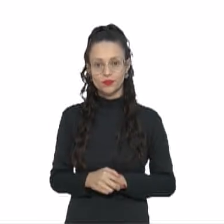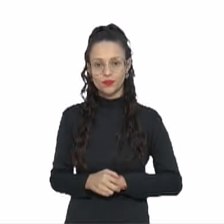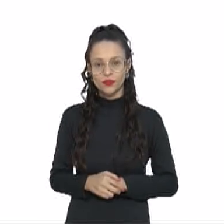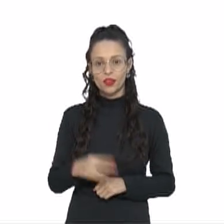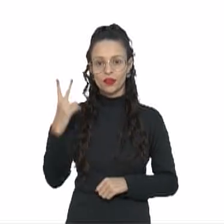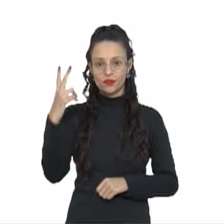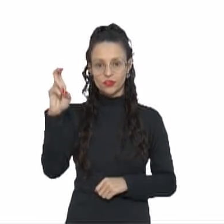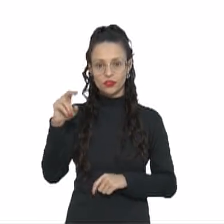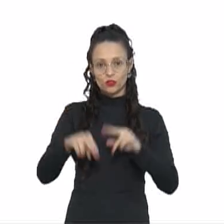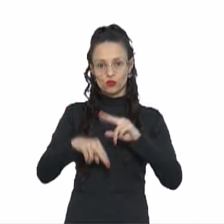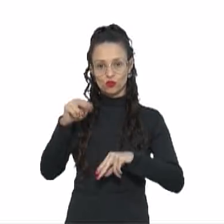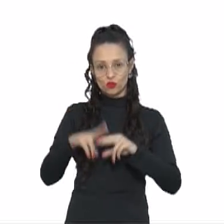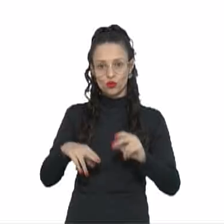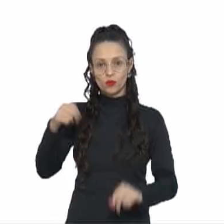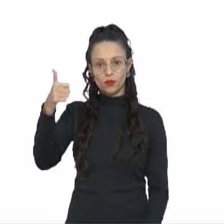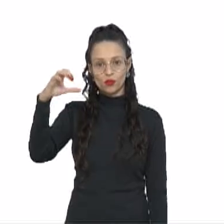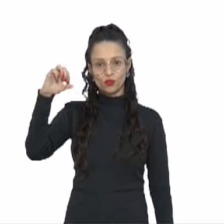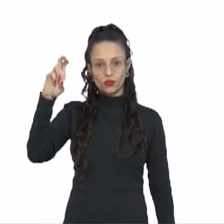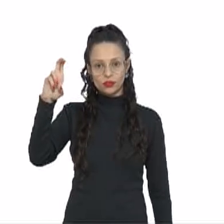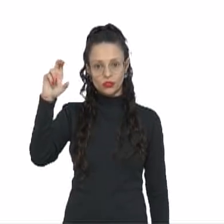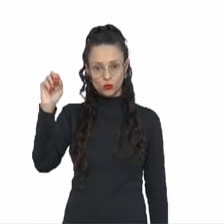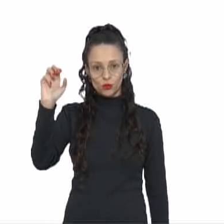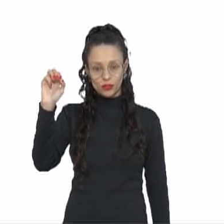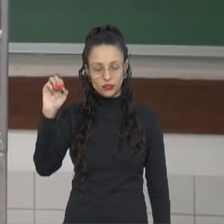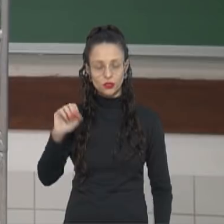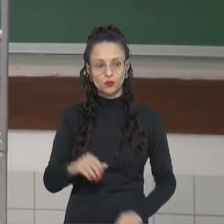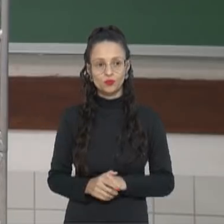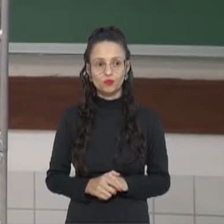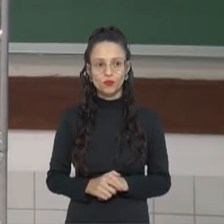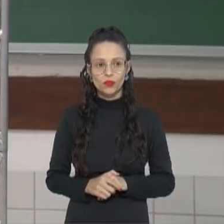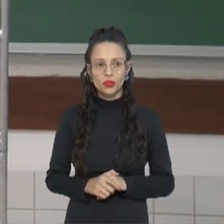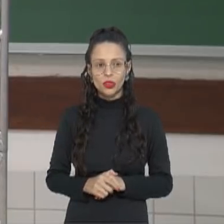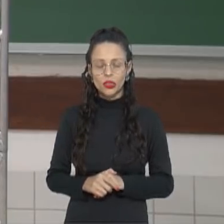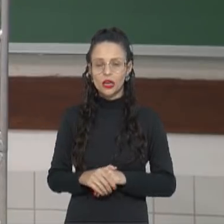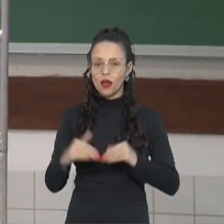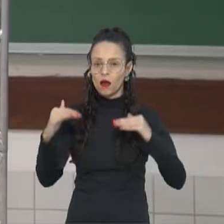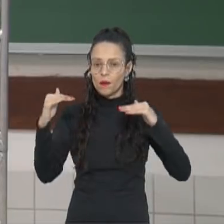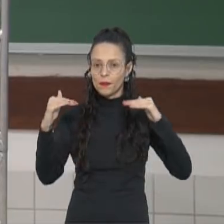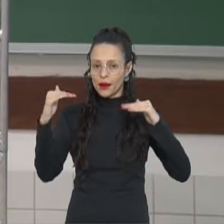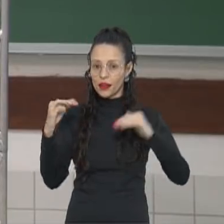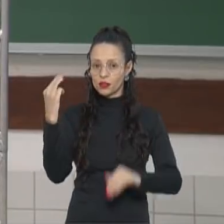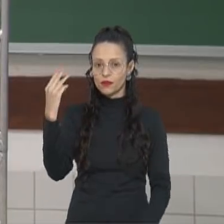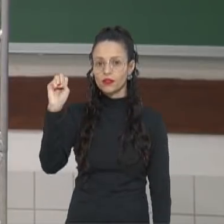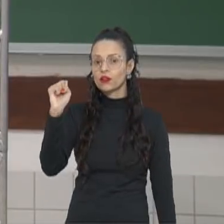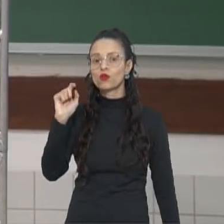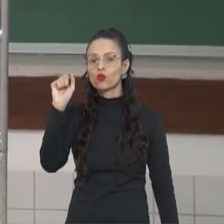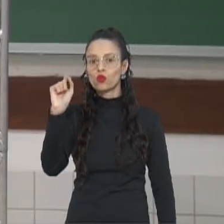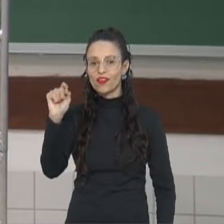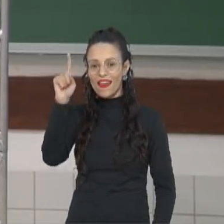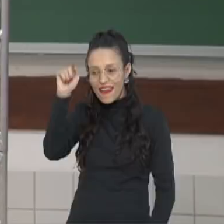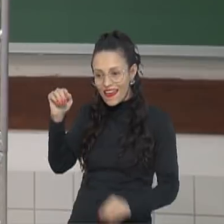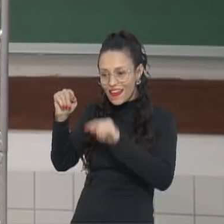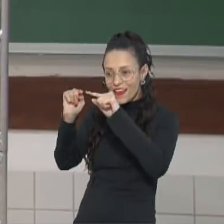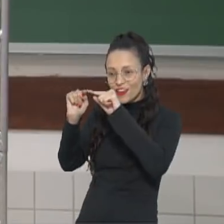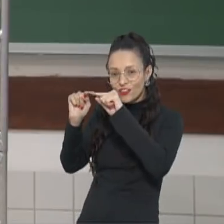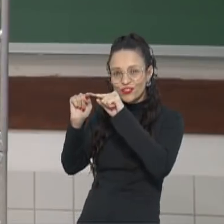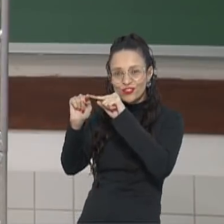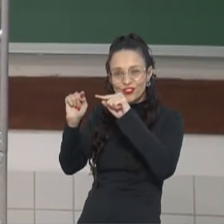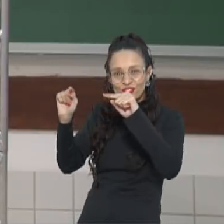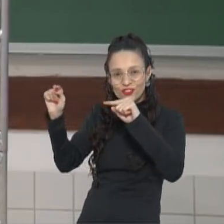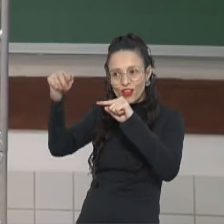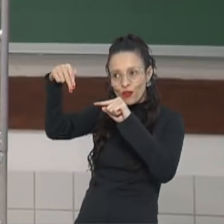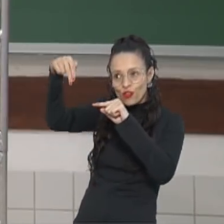junho de 1950, o paralelo 38. Paralelo 38 a gente já vai ver, é a linha de divisão das